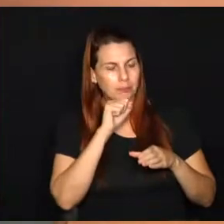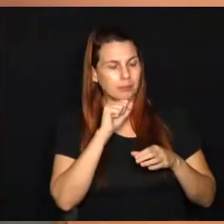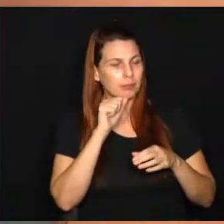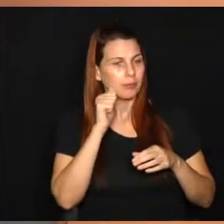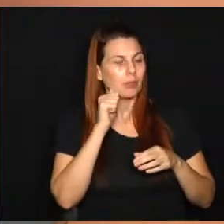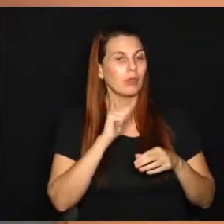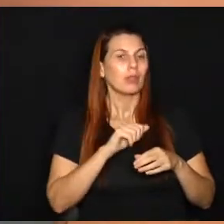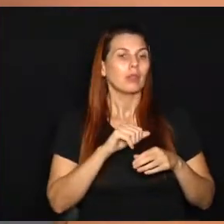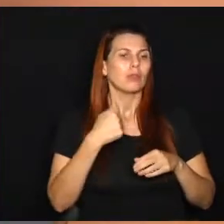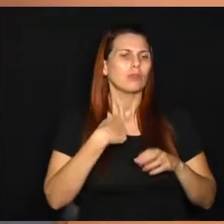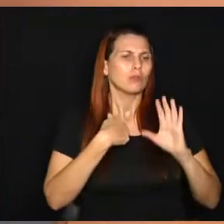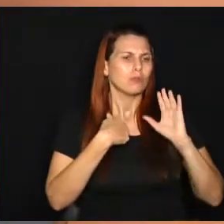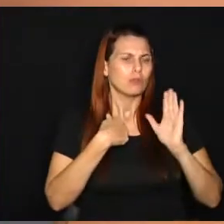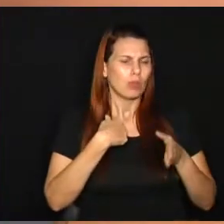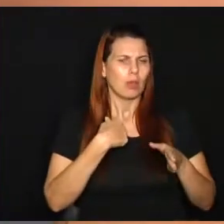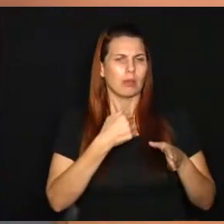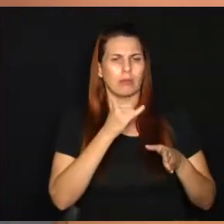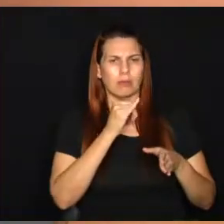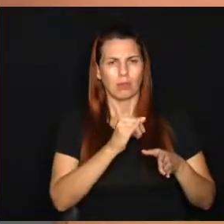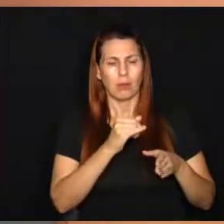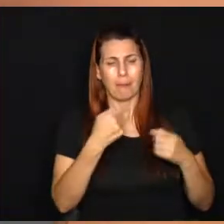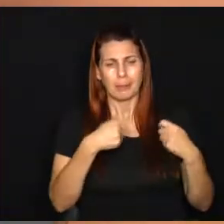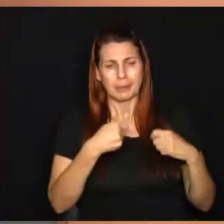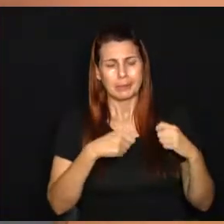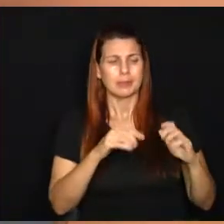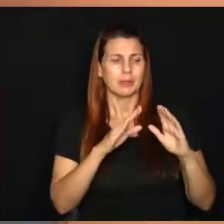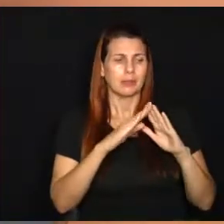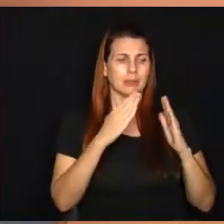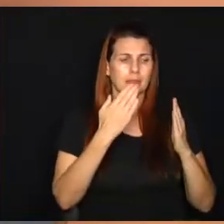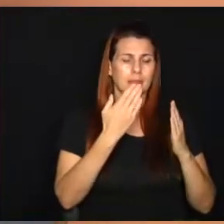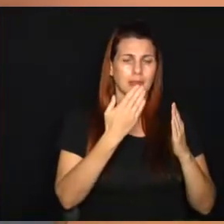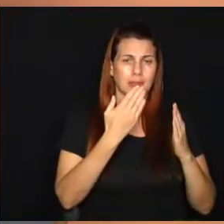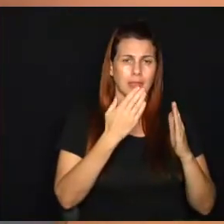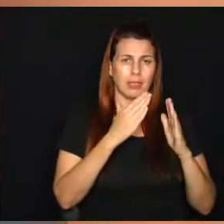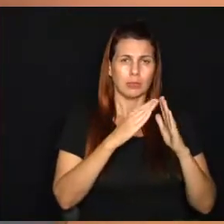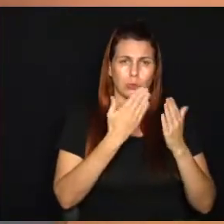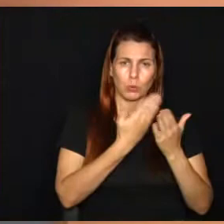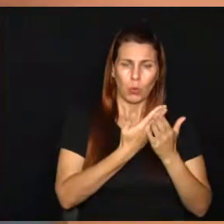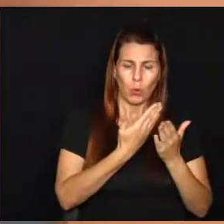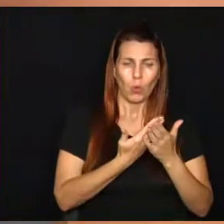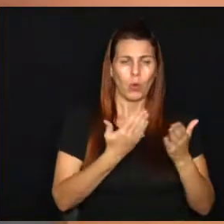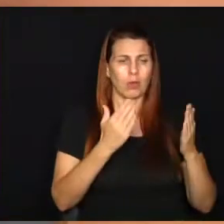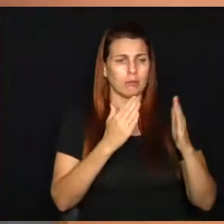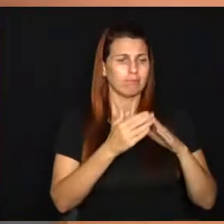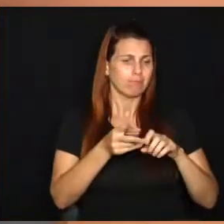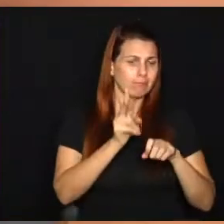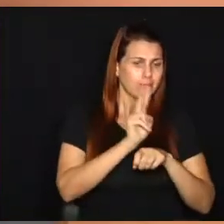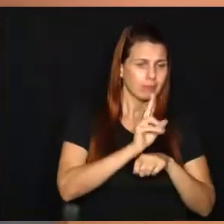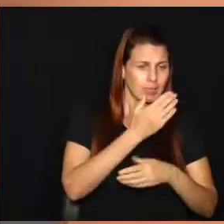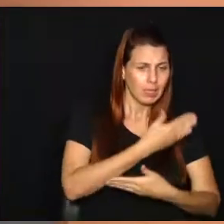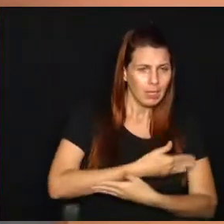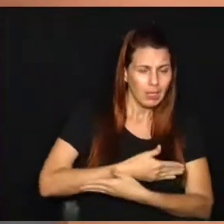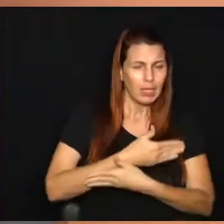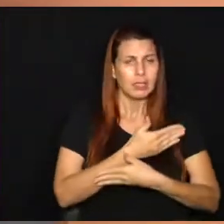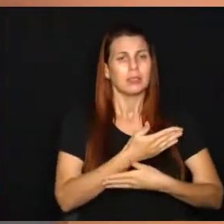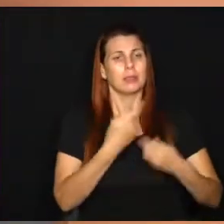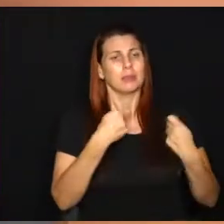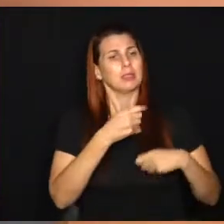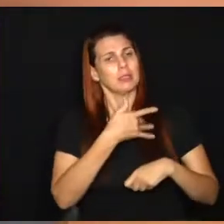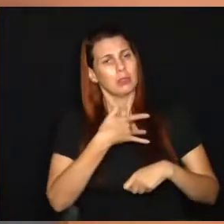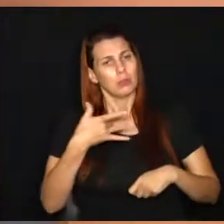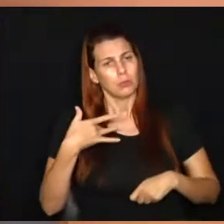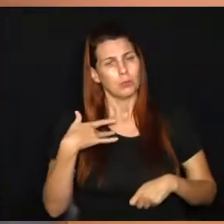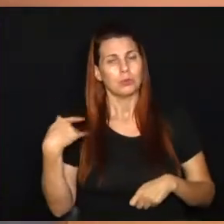falado aqui, a gente precisa de creche, a gente precisa de escola, a gente precisa de saúde. Então, a gente tem que também estar